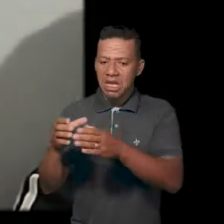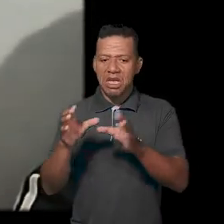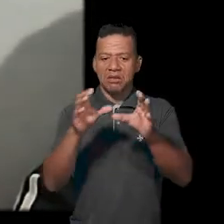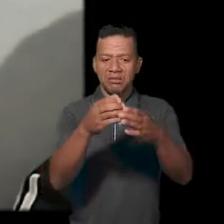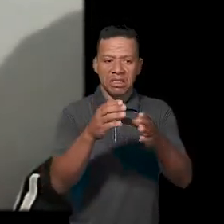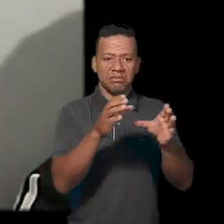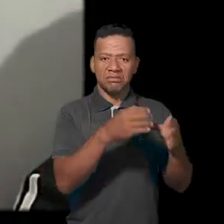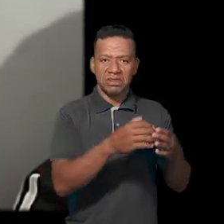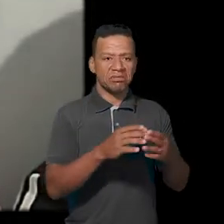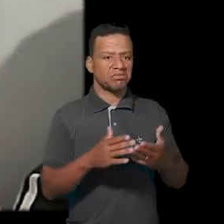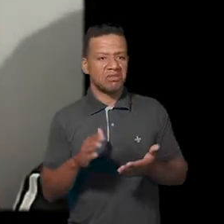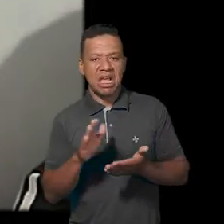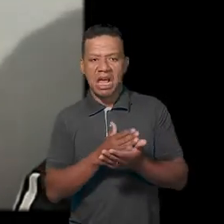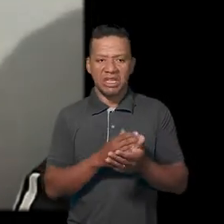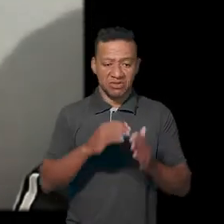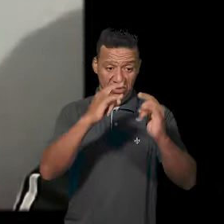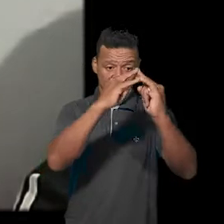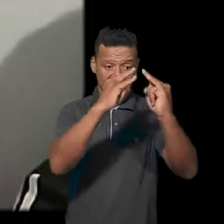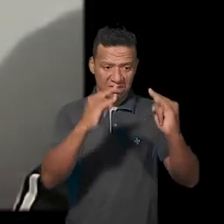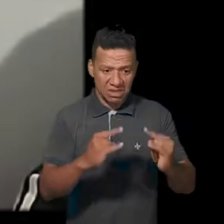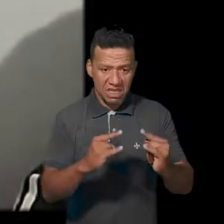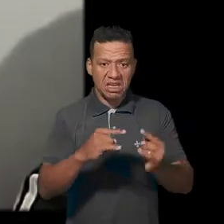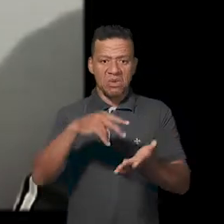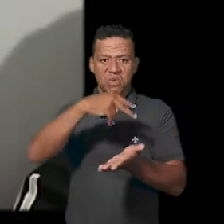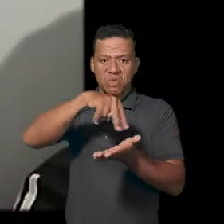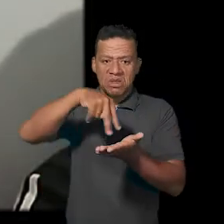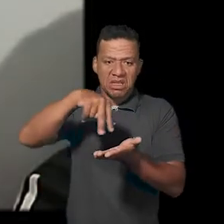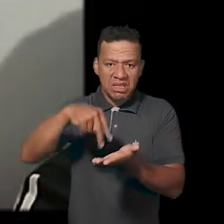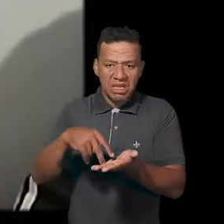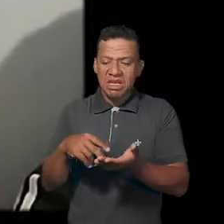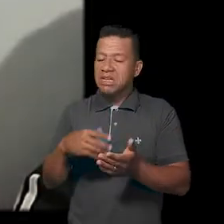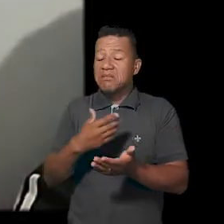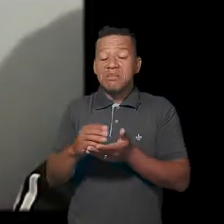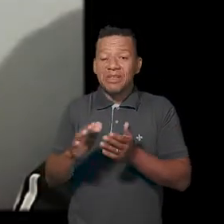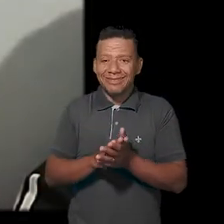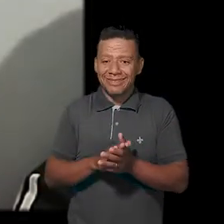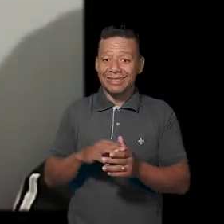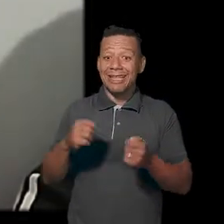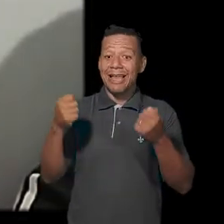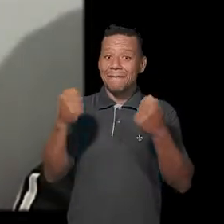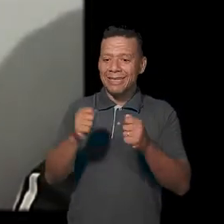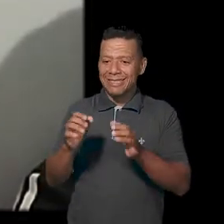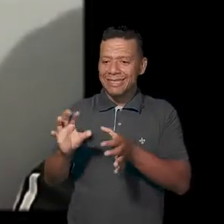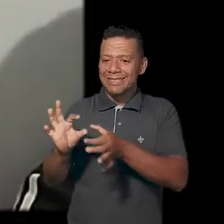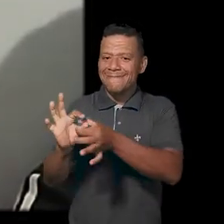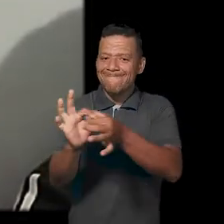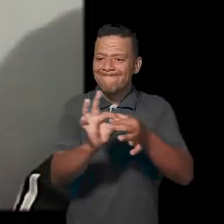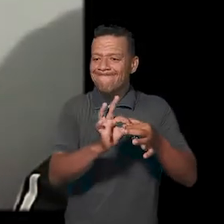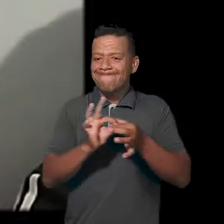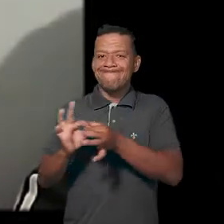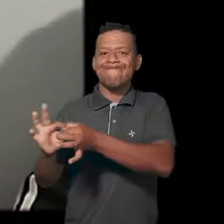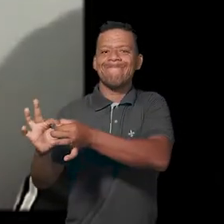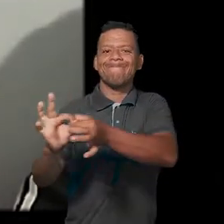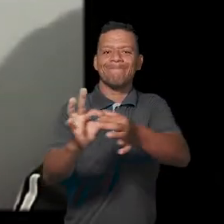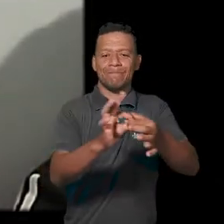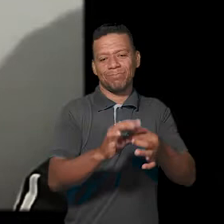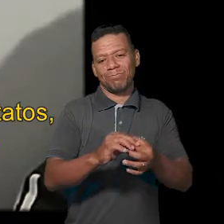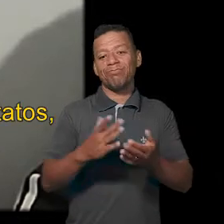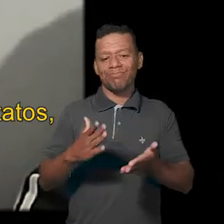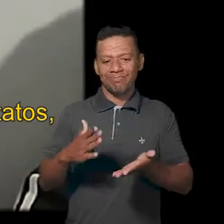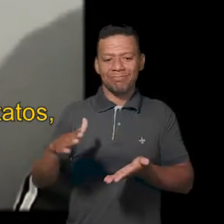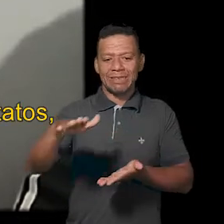se ser o coletivo de circo, enfim, dessas pessoas, né, dessa rede de pessoas do